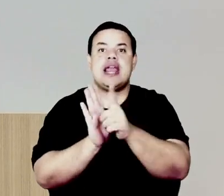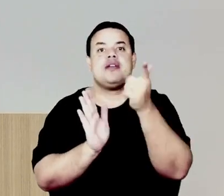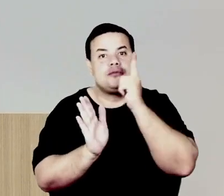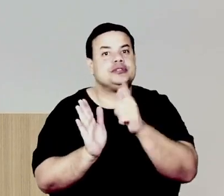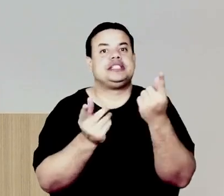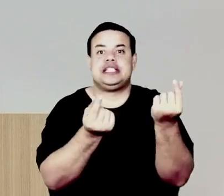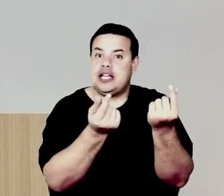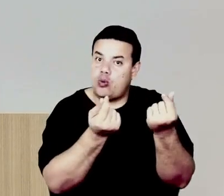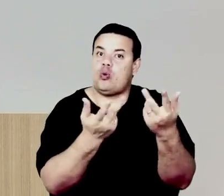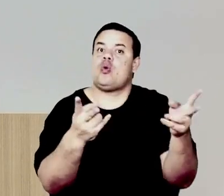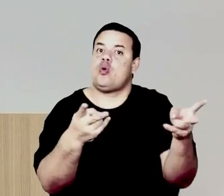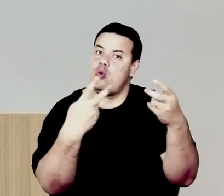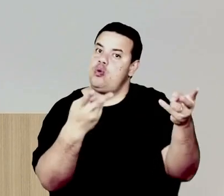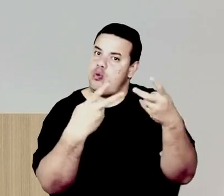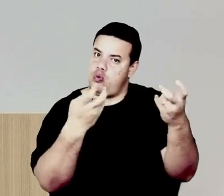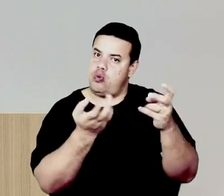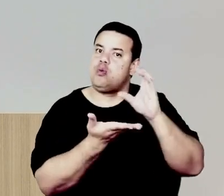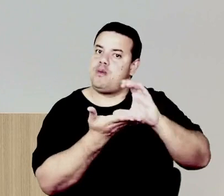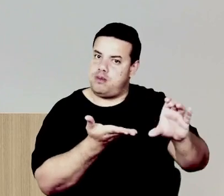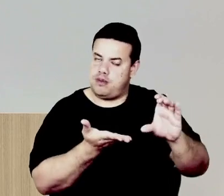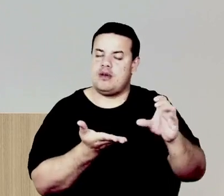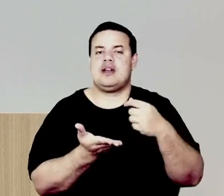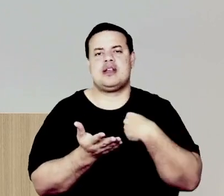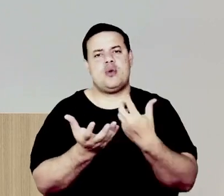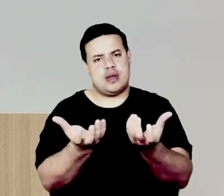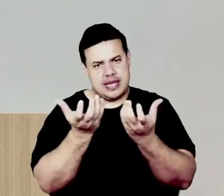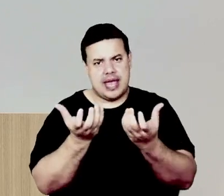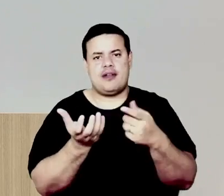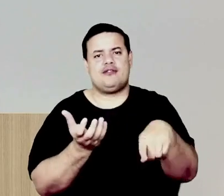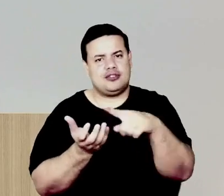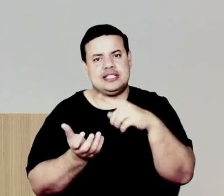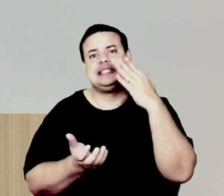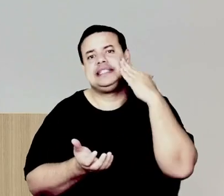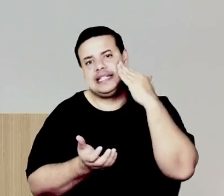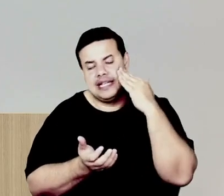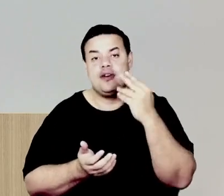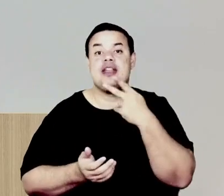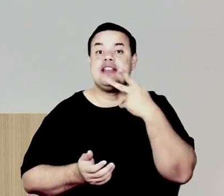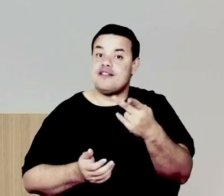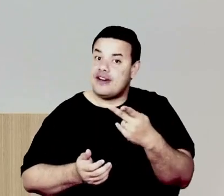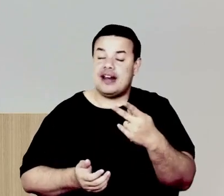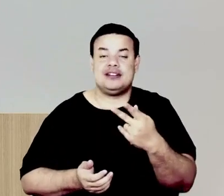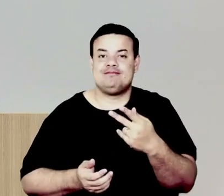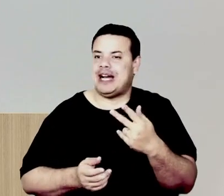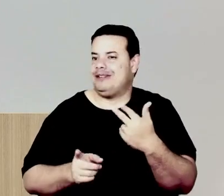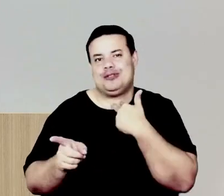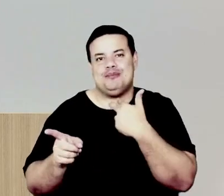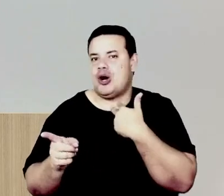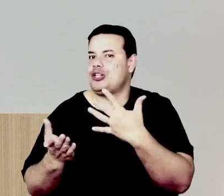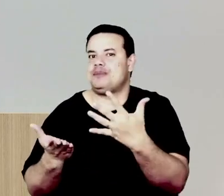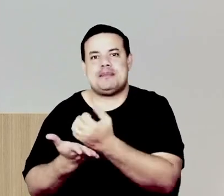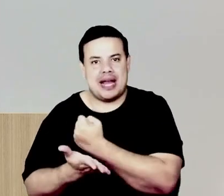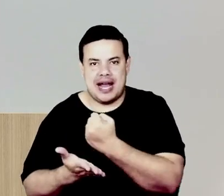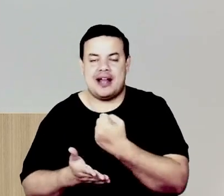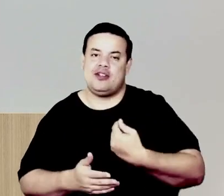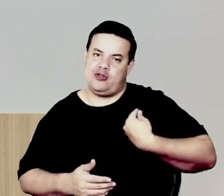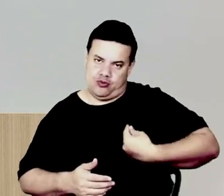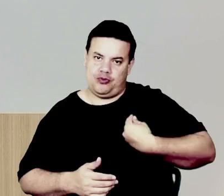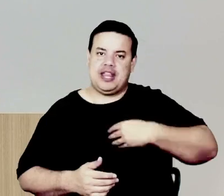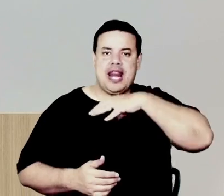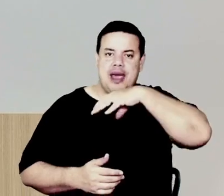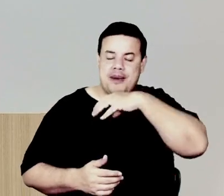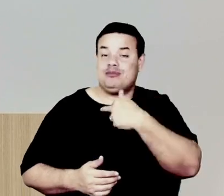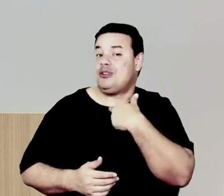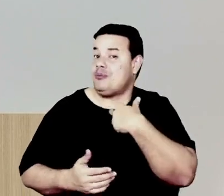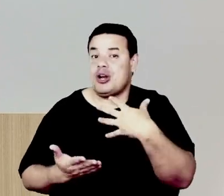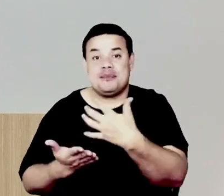Então, queria muito que vocês entendessem que quando a gente fala não, quando alguma de nós do Vida Animais falamos não, é porque realmente nós